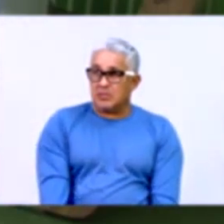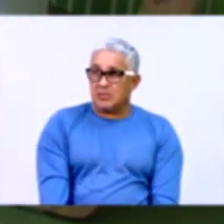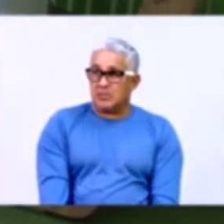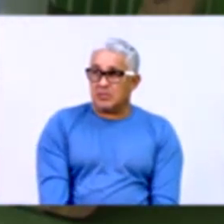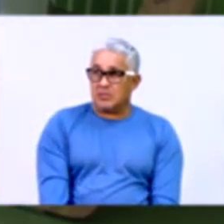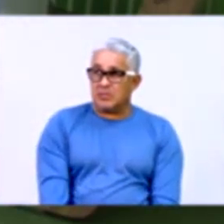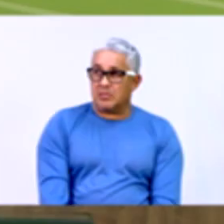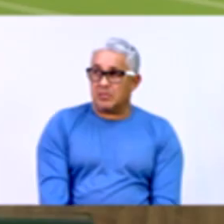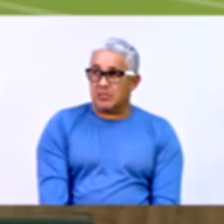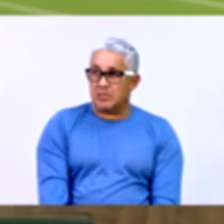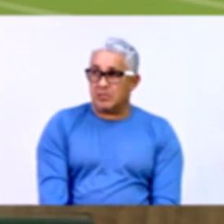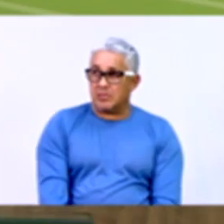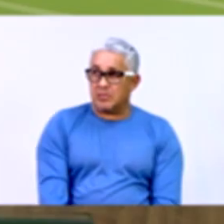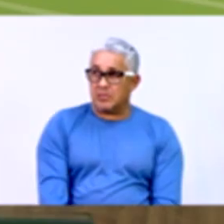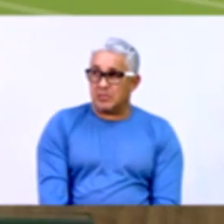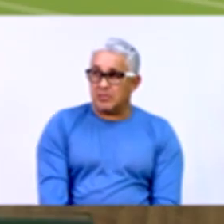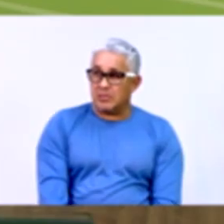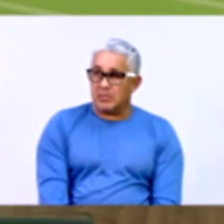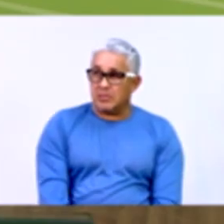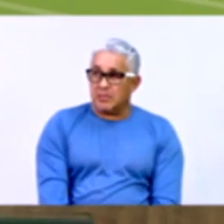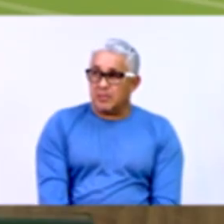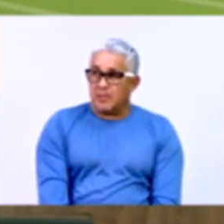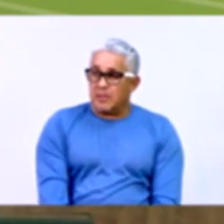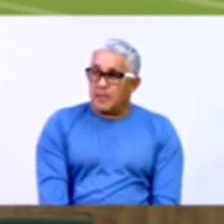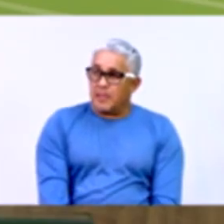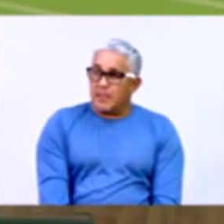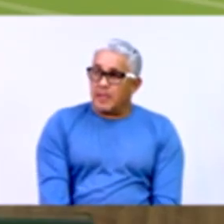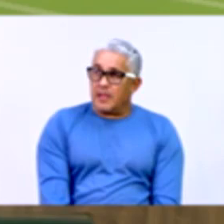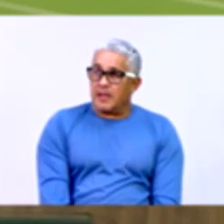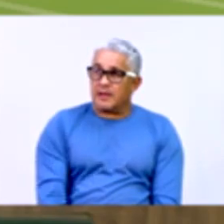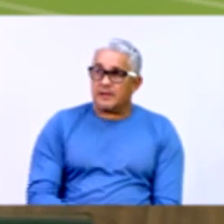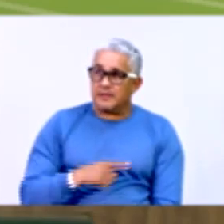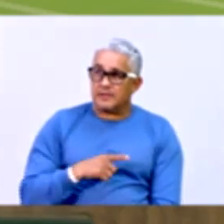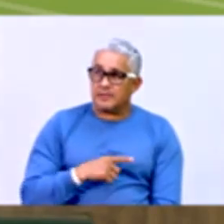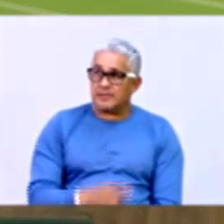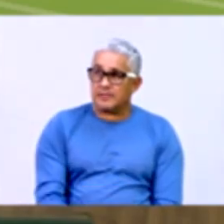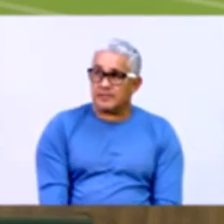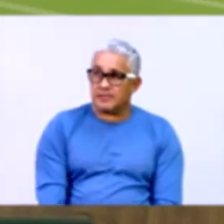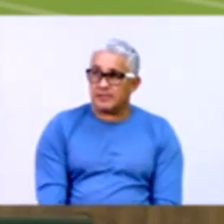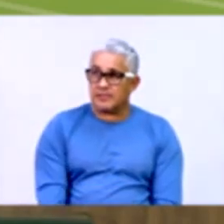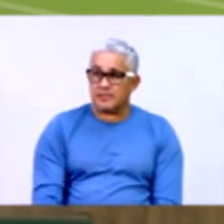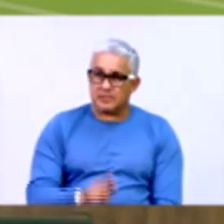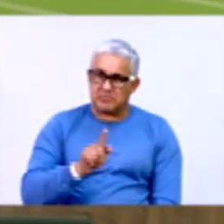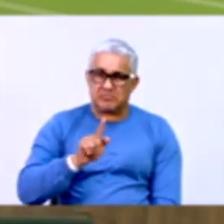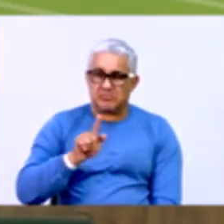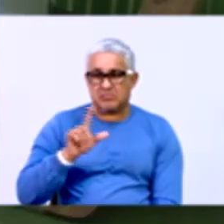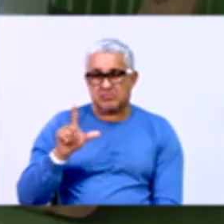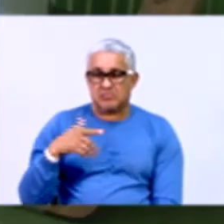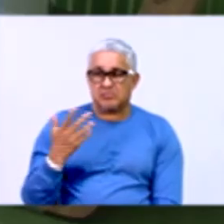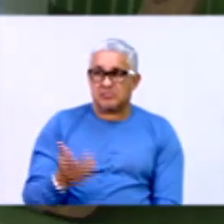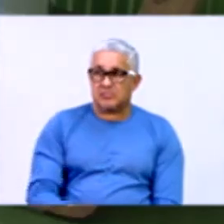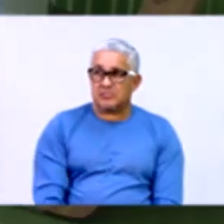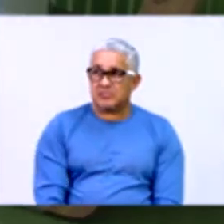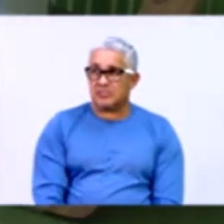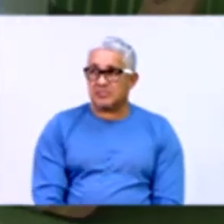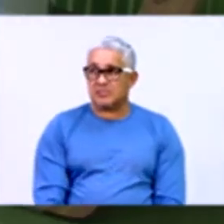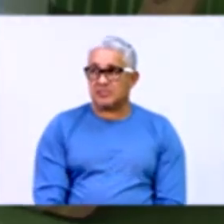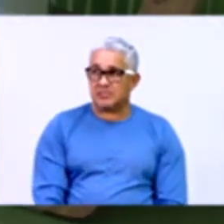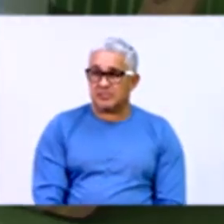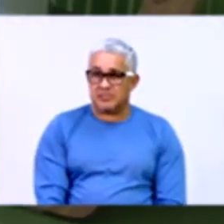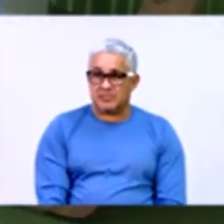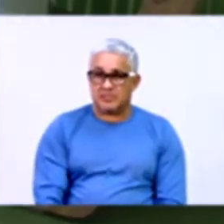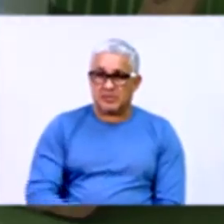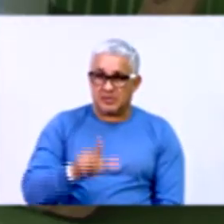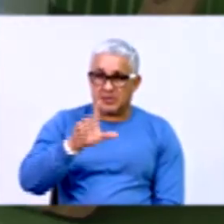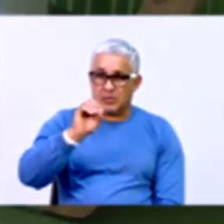porque load, deixa... Load, é verdade. É G ou L? Só para L. L de load, tá,